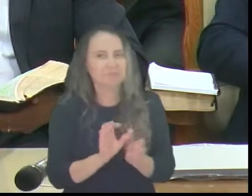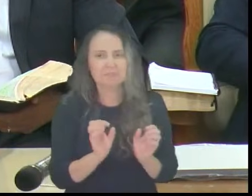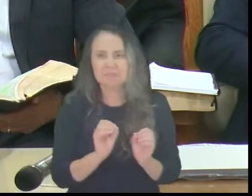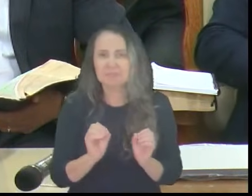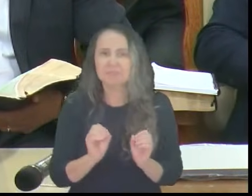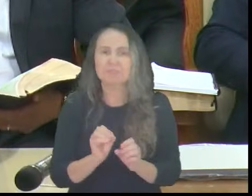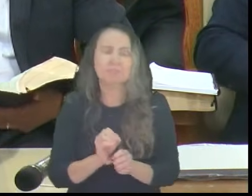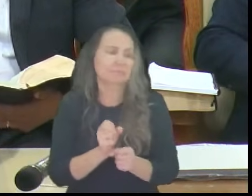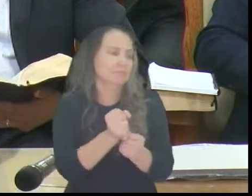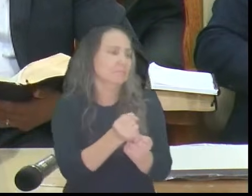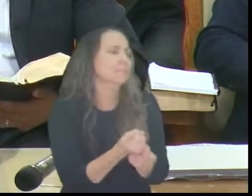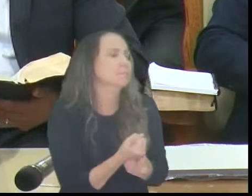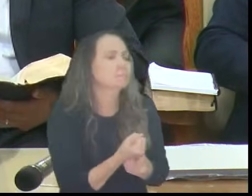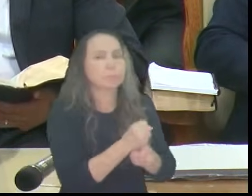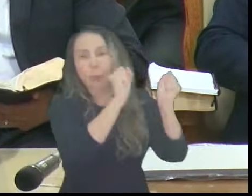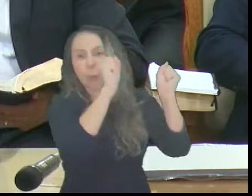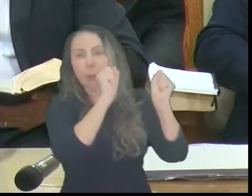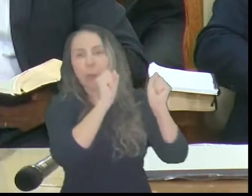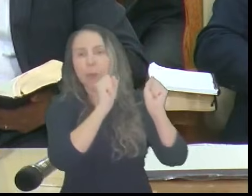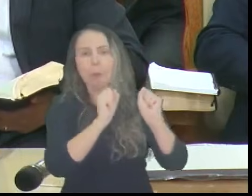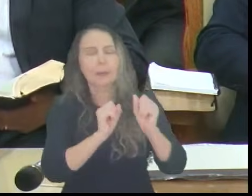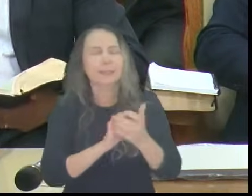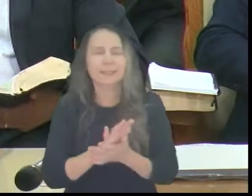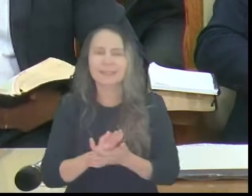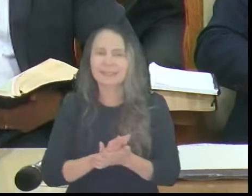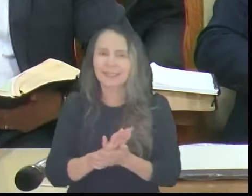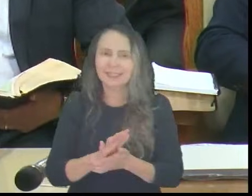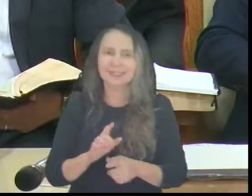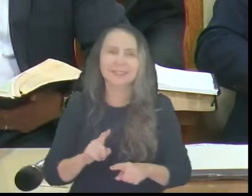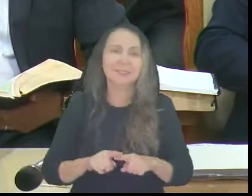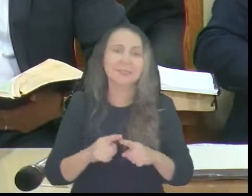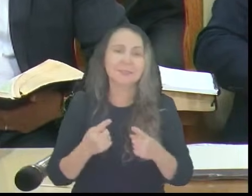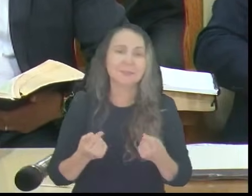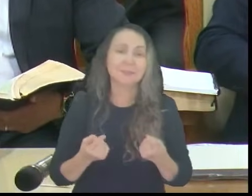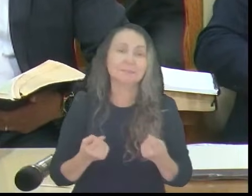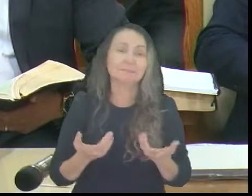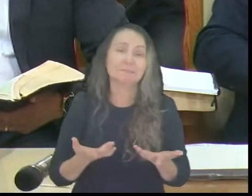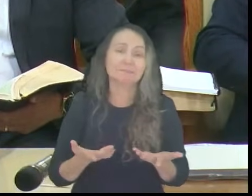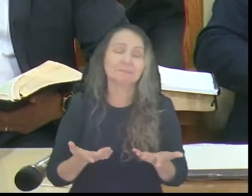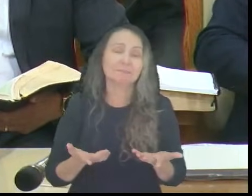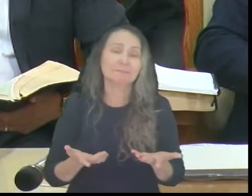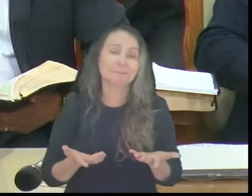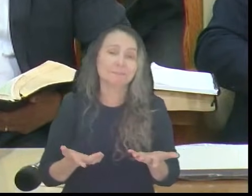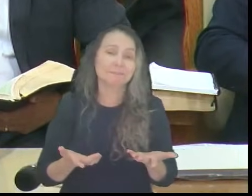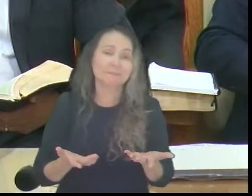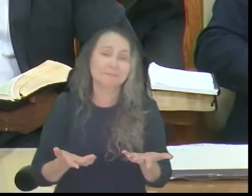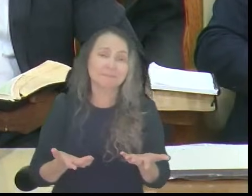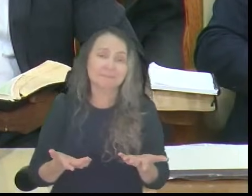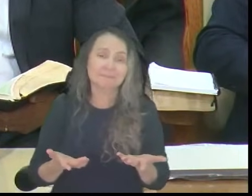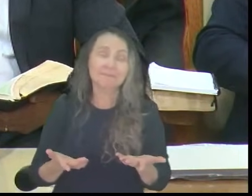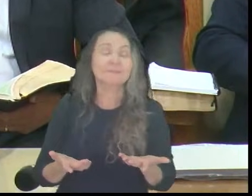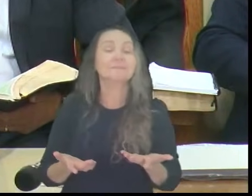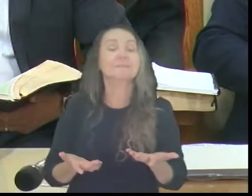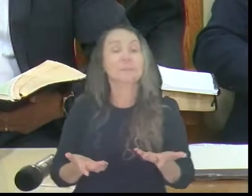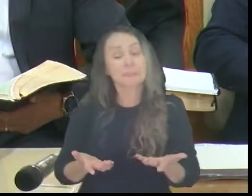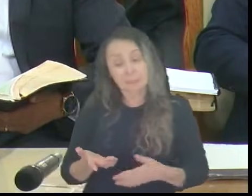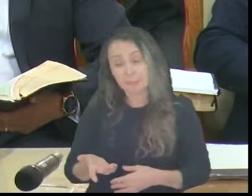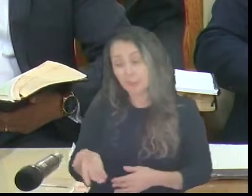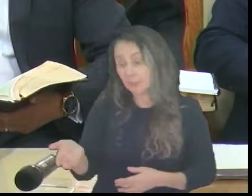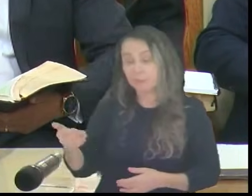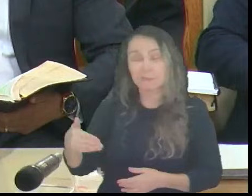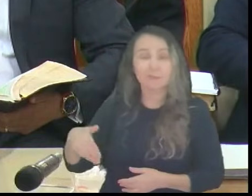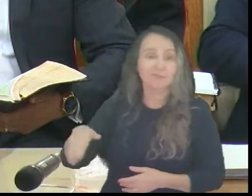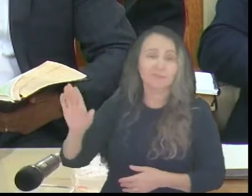bombas atômicas, mas o melhor que faz é abrir mão desse povo. Porque ninguém pode com este povo,